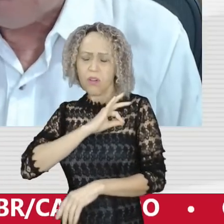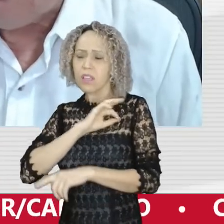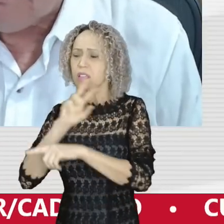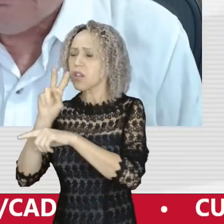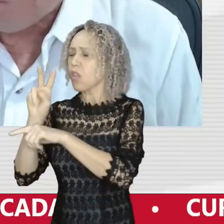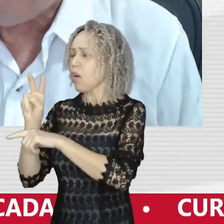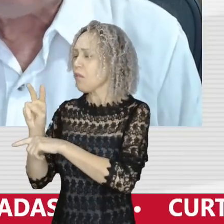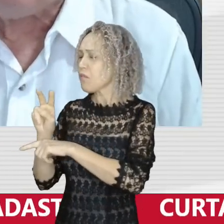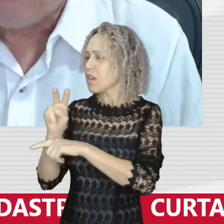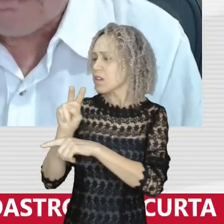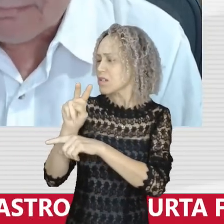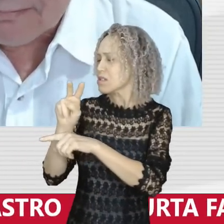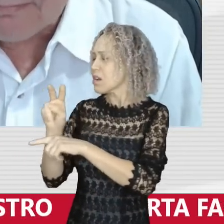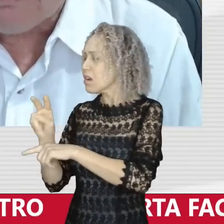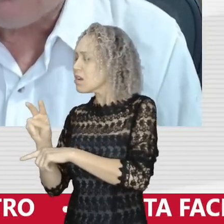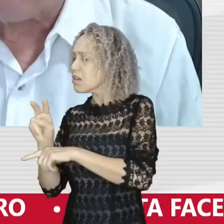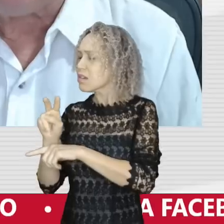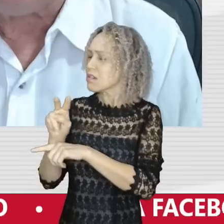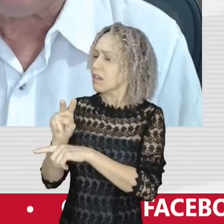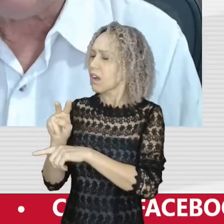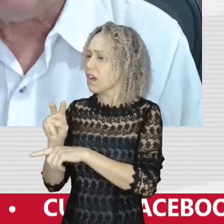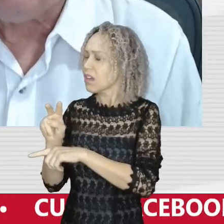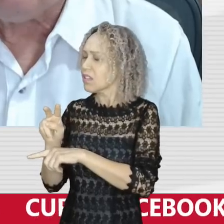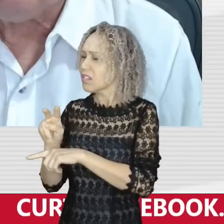carros, colocando em risco a vida, e